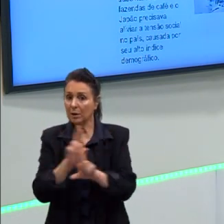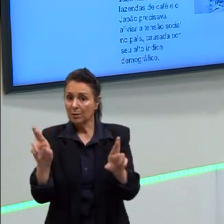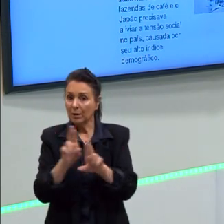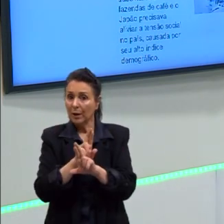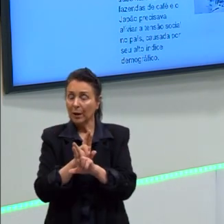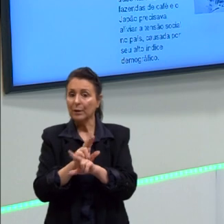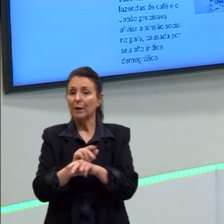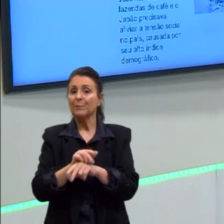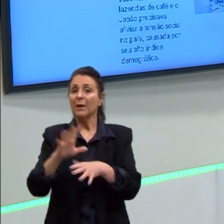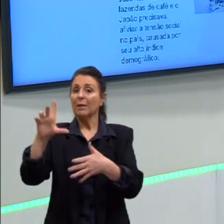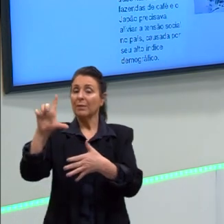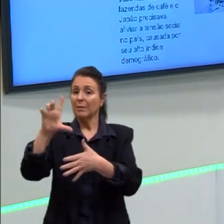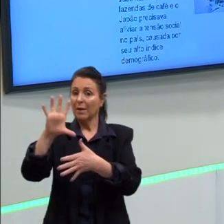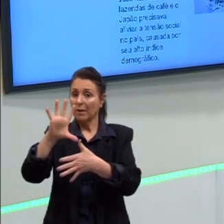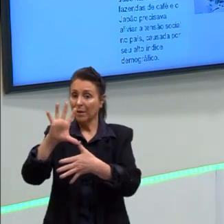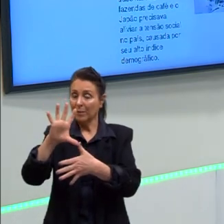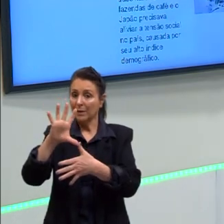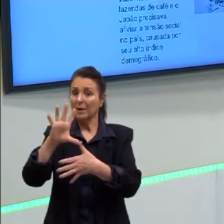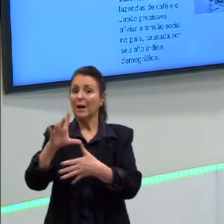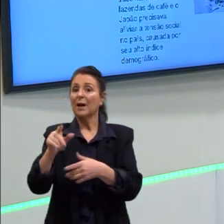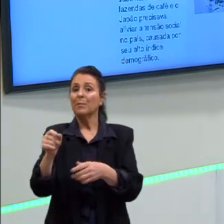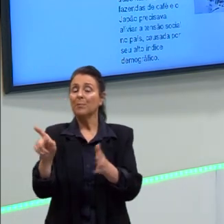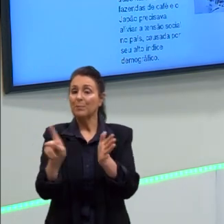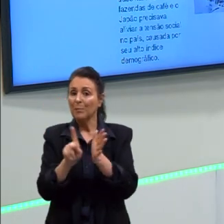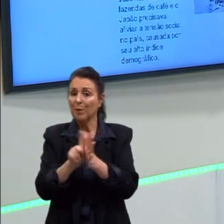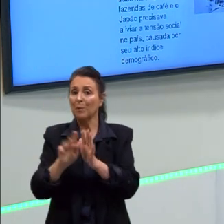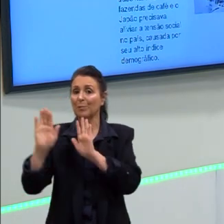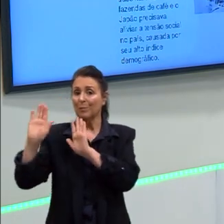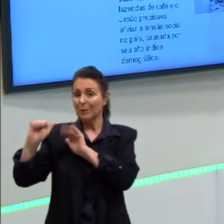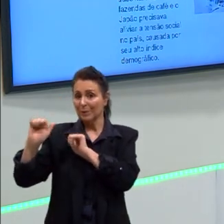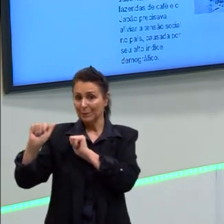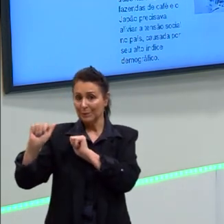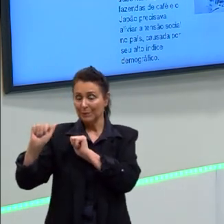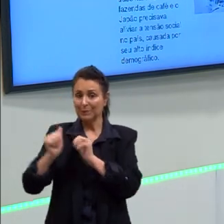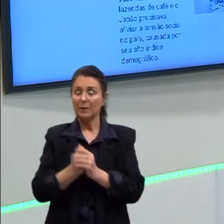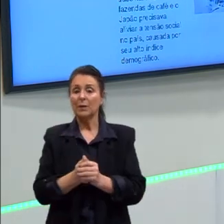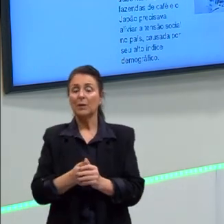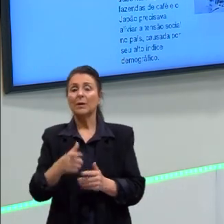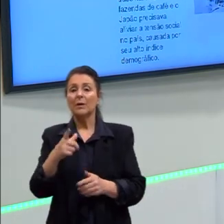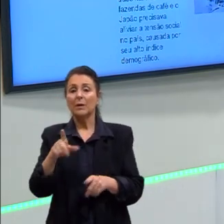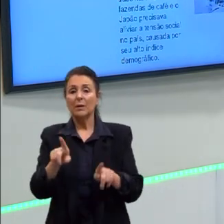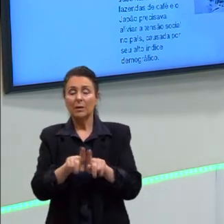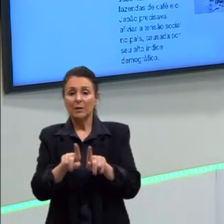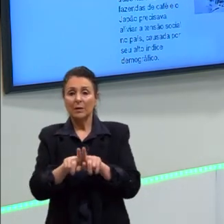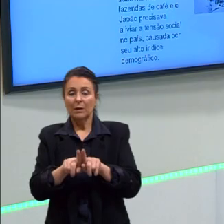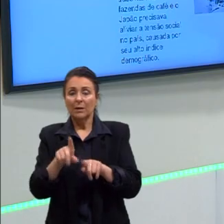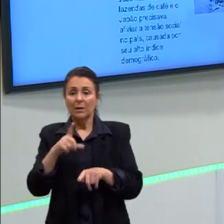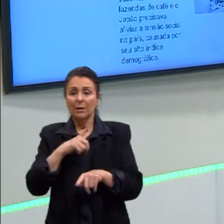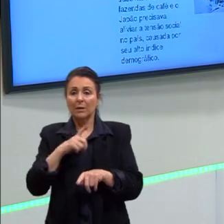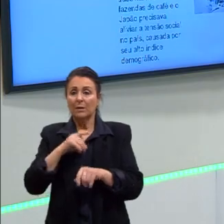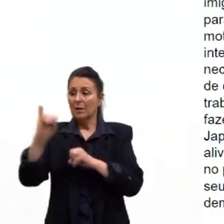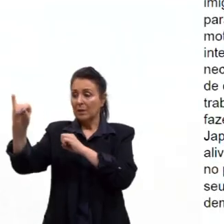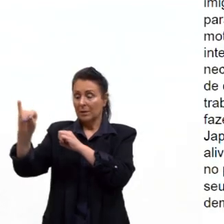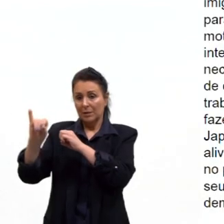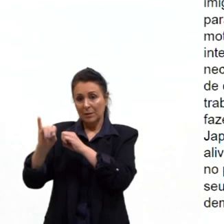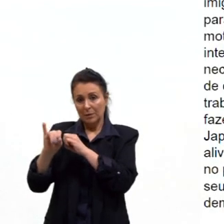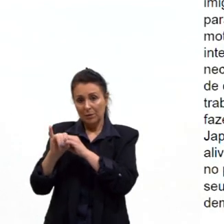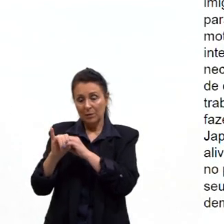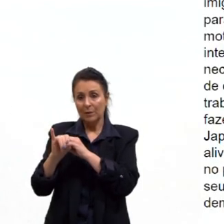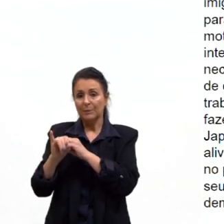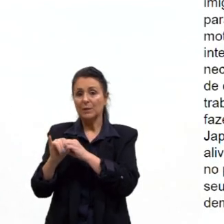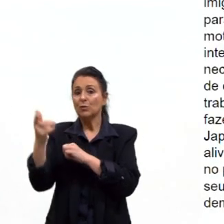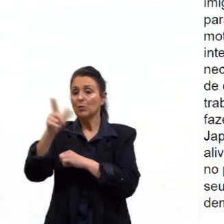ocupação da América espanhola tá Então essa é a formação aí que nós temos dos nossos das imigrações né